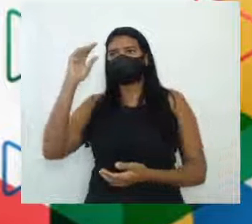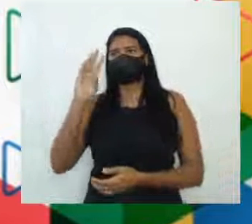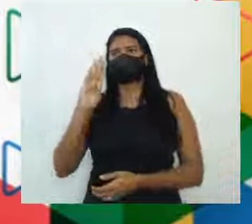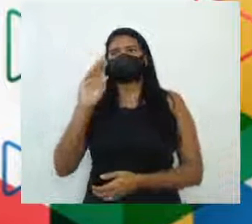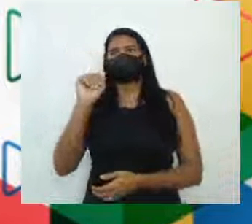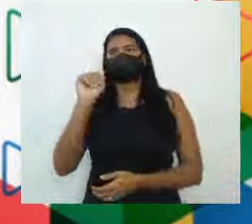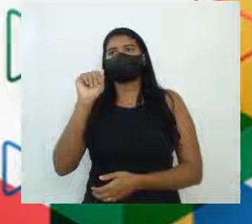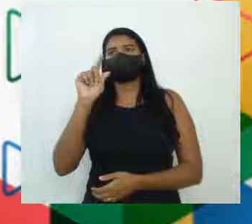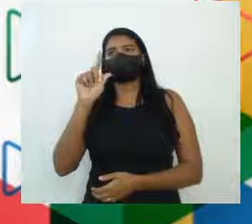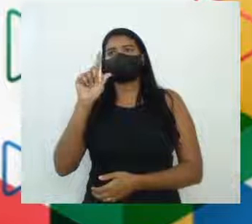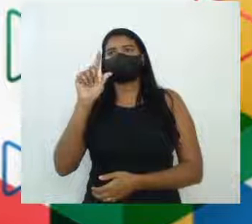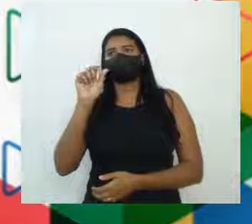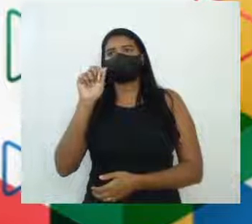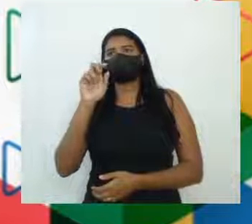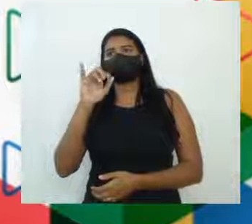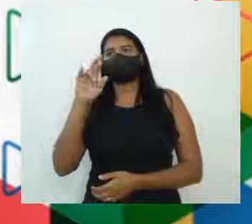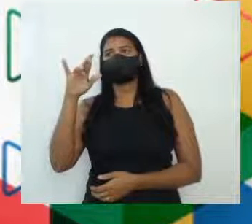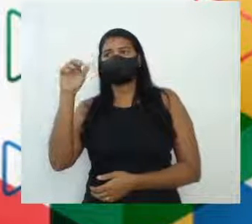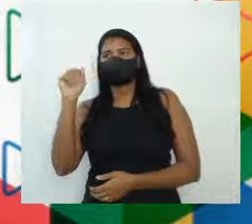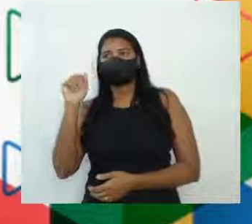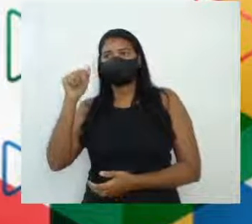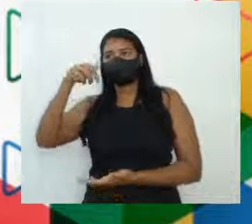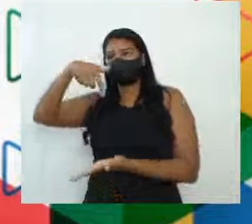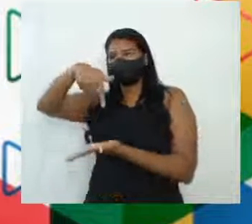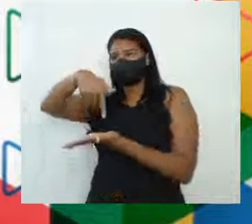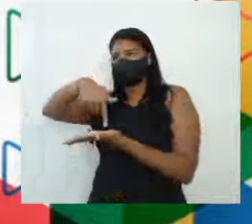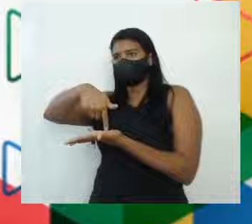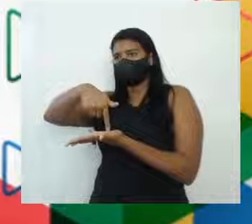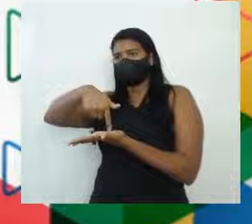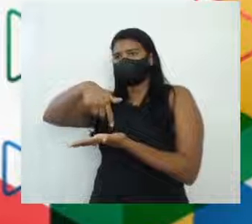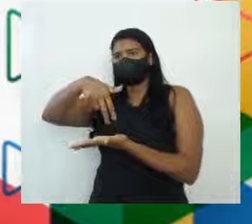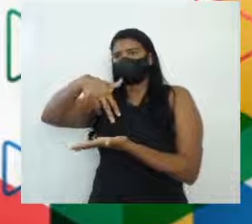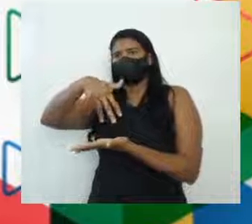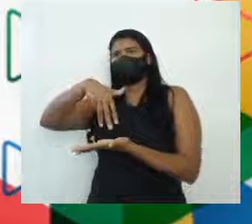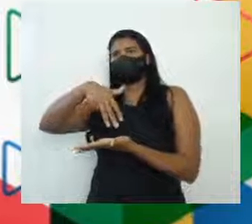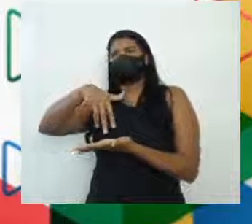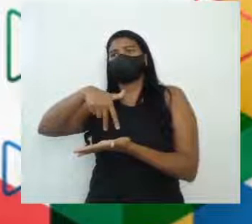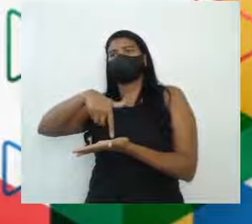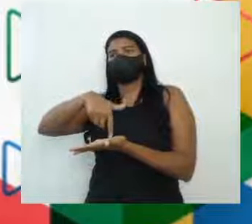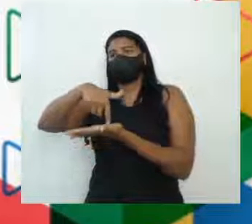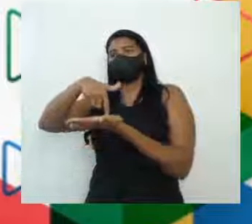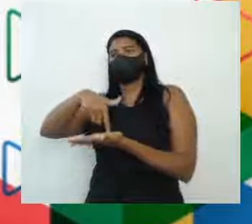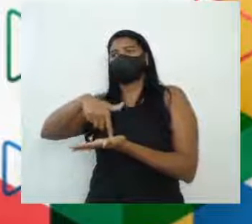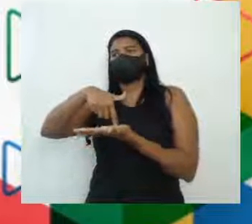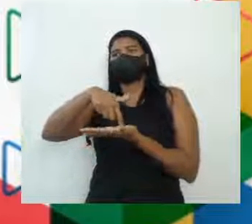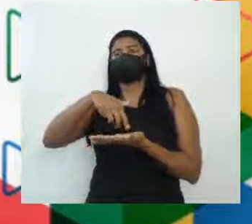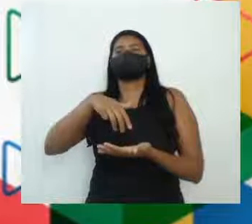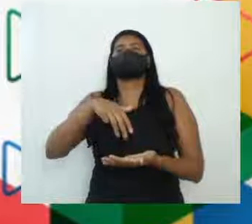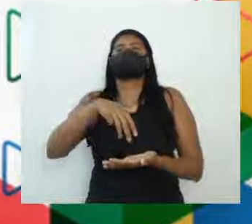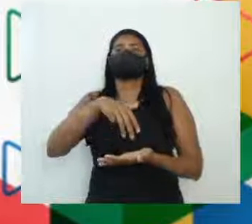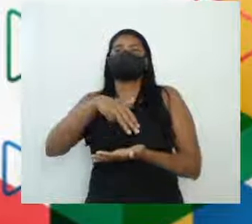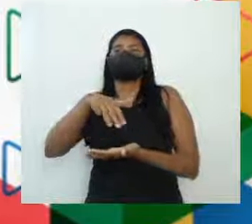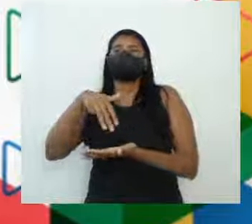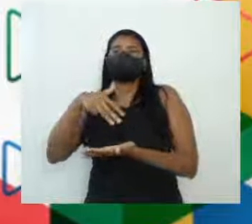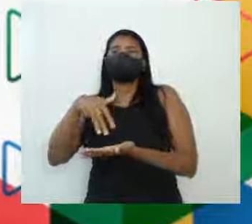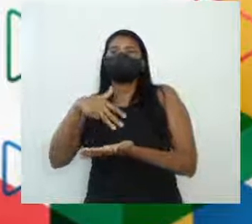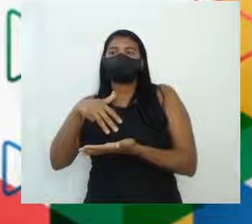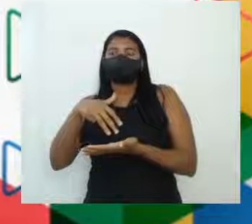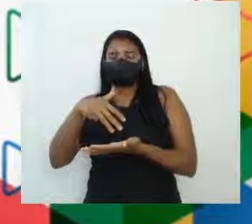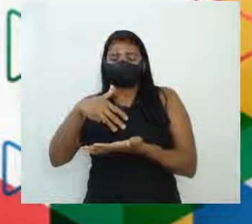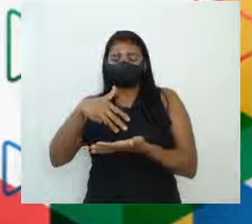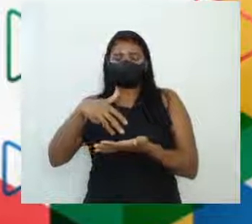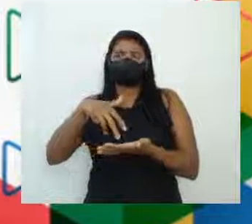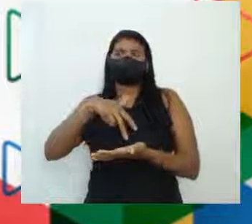com a ponta de pé, né, de ponta de pé, e aí apesar dela estar fazendo um esforço tremendo para poder fazer esse